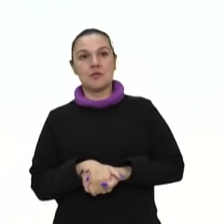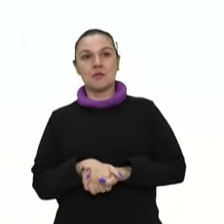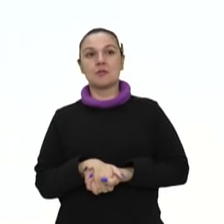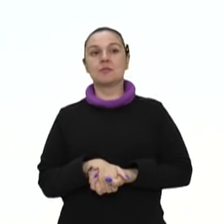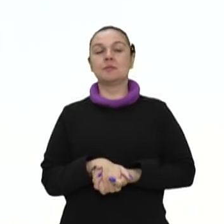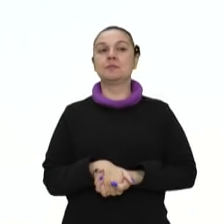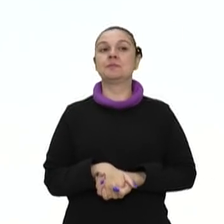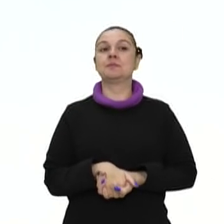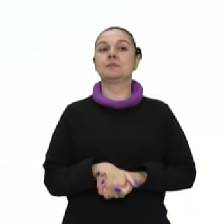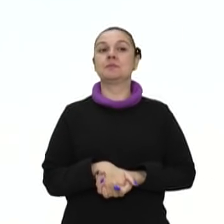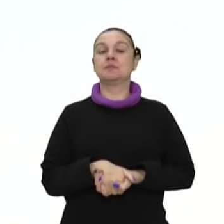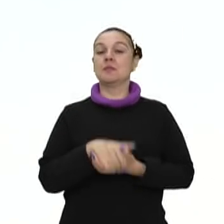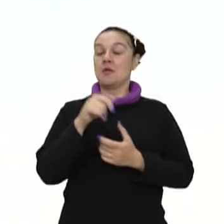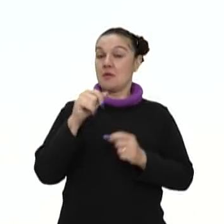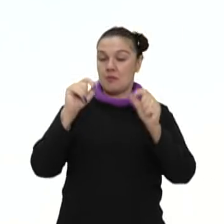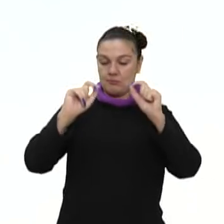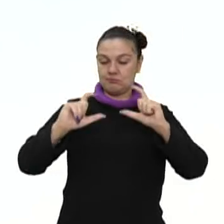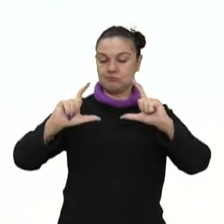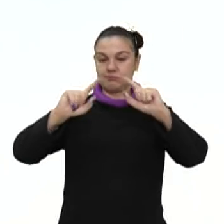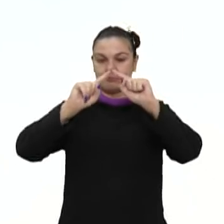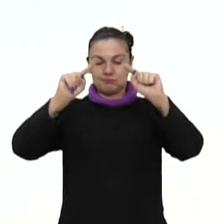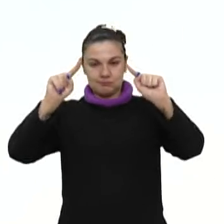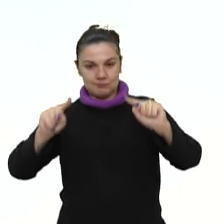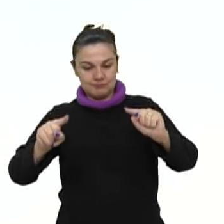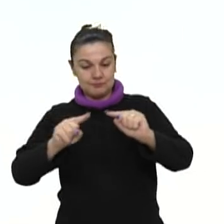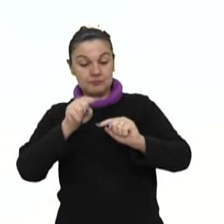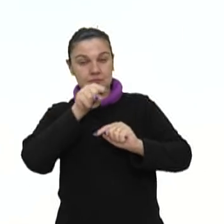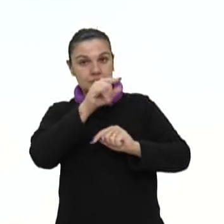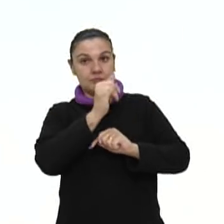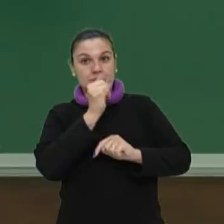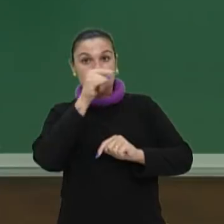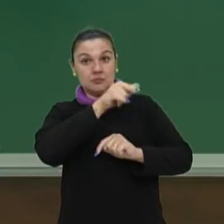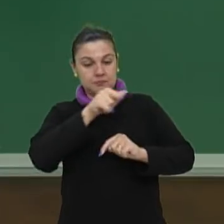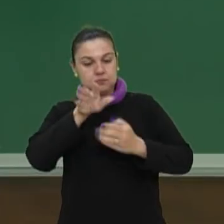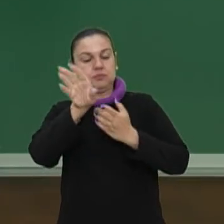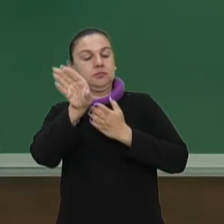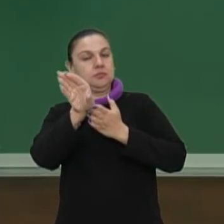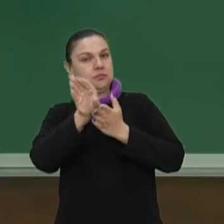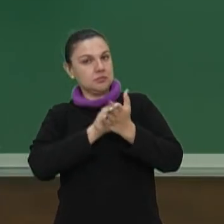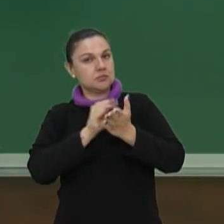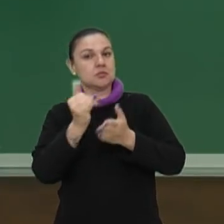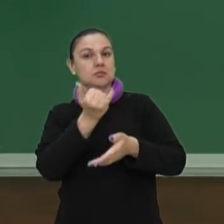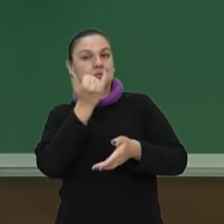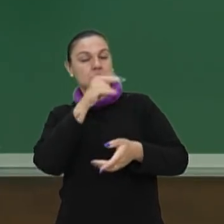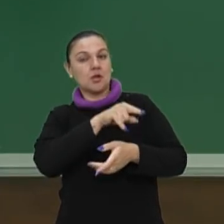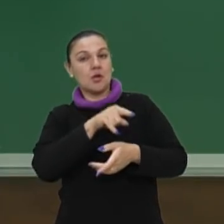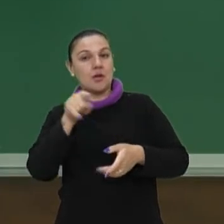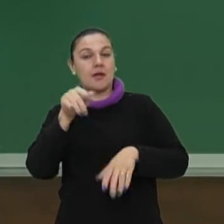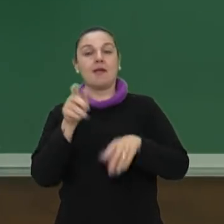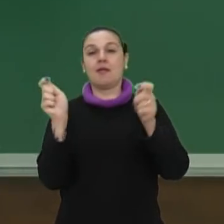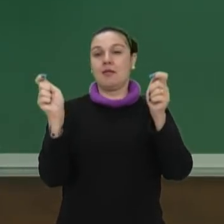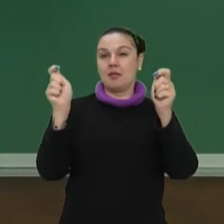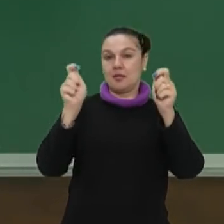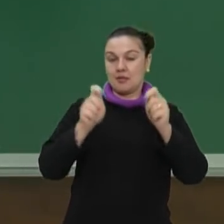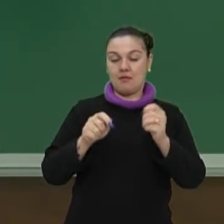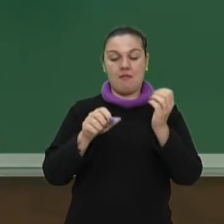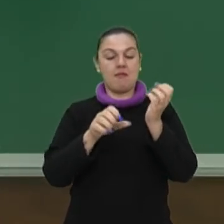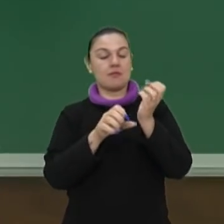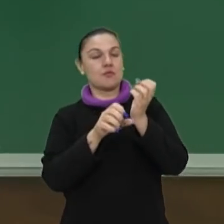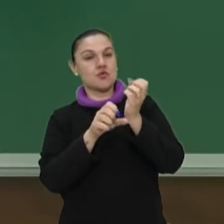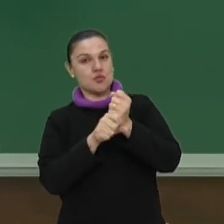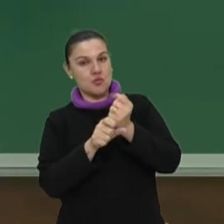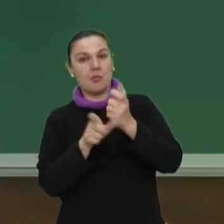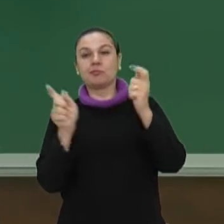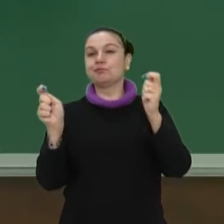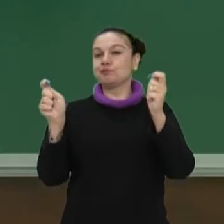menos 5 igual a zero, né? Isso aqui é bom que você tenha anotado, né, saber o que dá a soma e o que dá o produto,